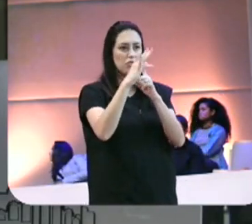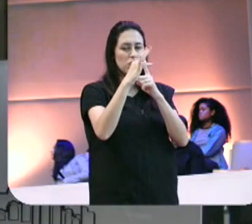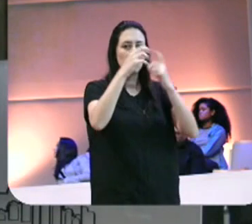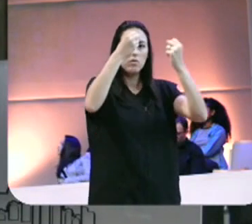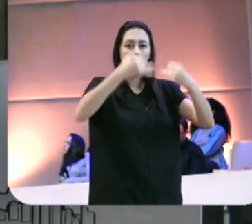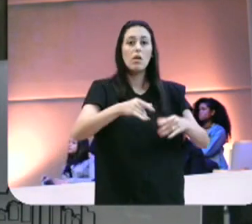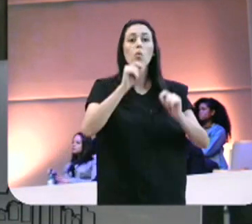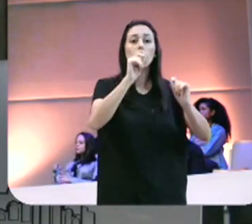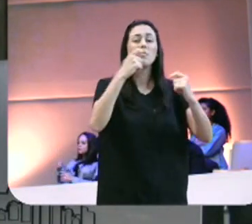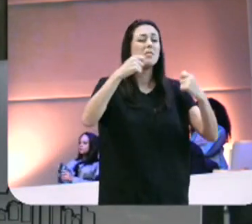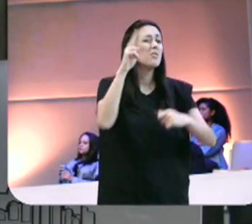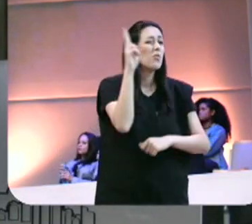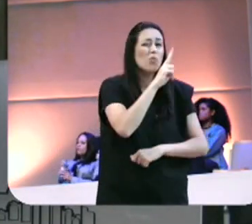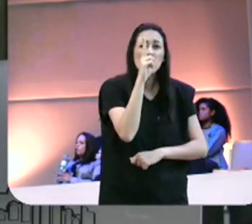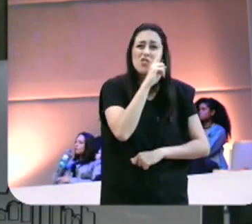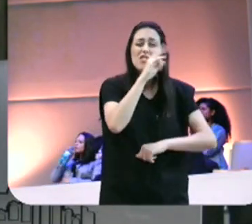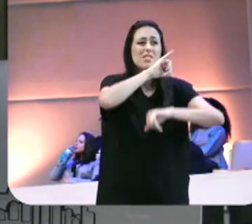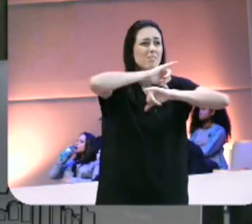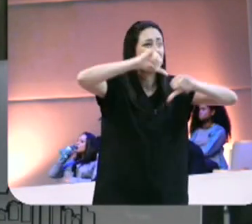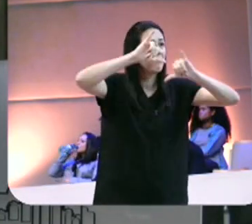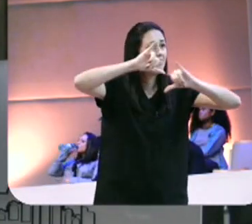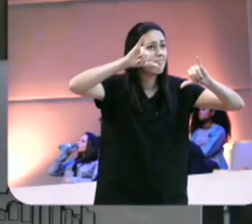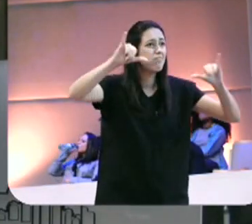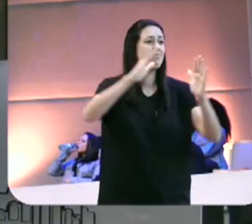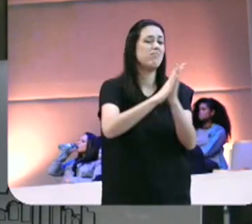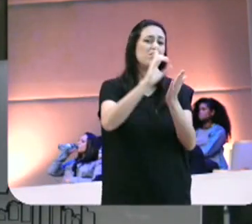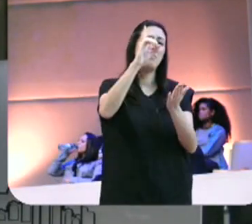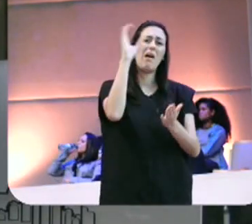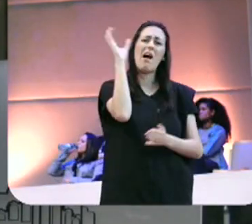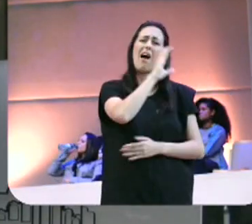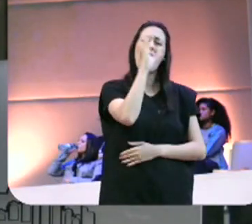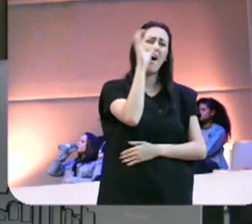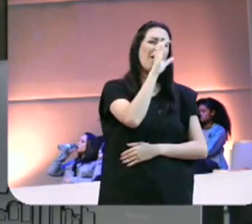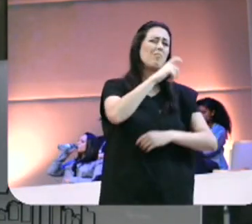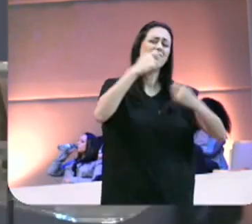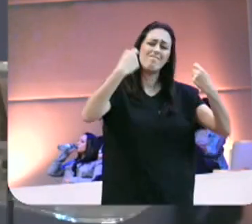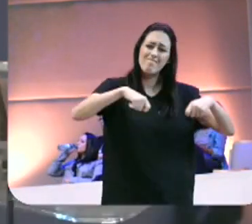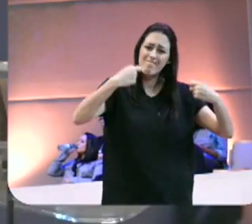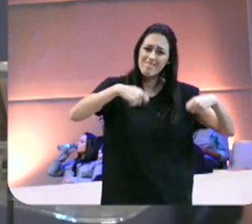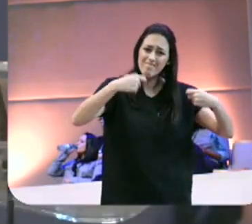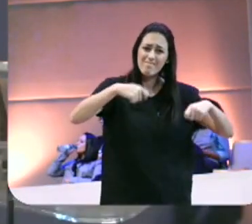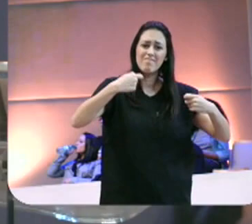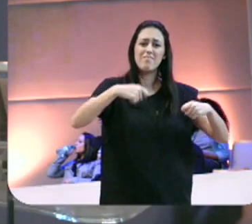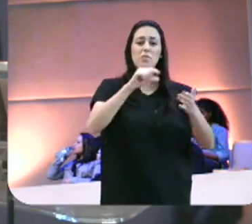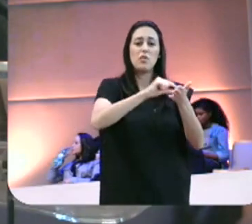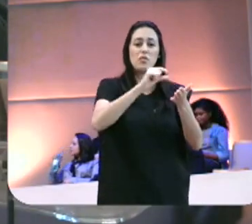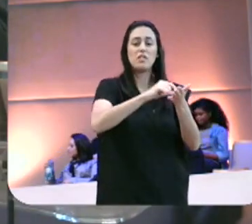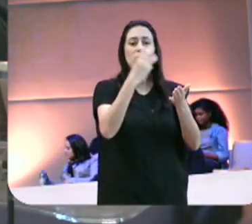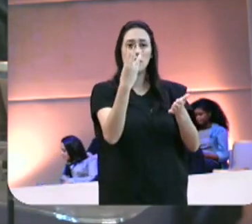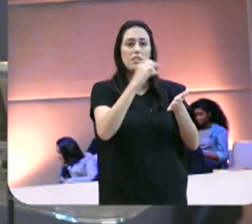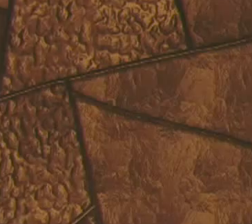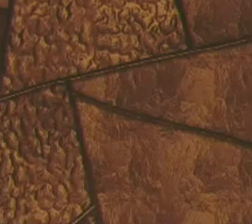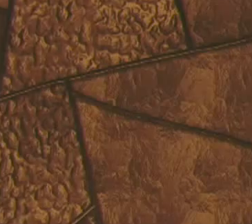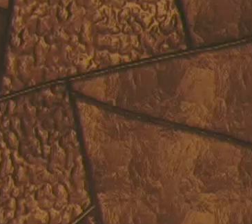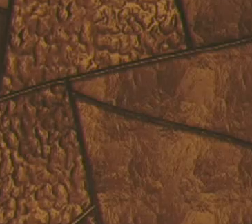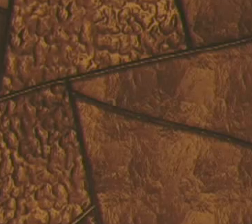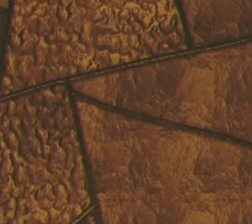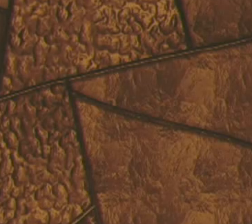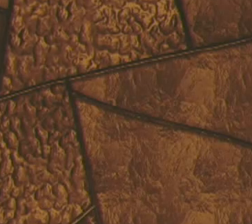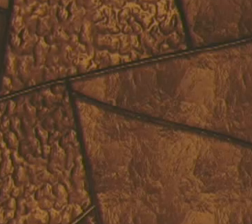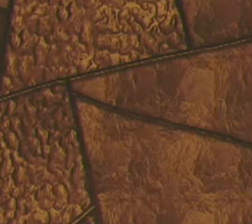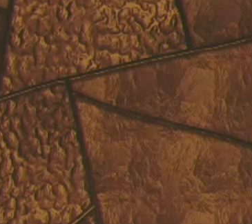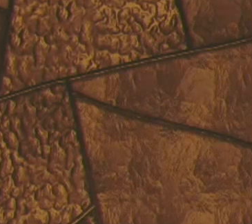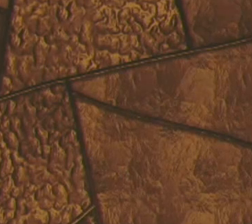tão urgente, proclamarmos a palavra de Deus com toda a nossa ousadia. Acompanhe comigo, versículo 3 e 4 de 2 Timóteo capítulo